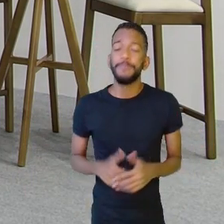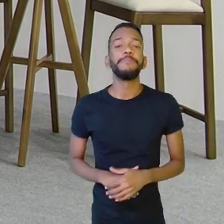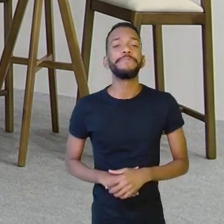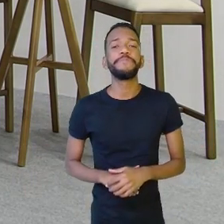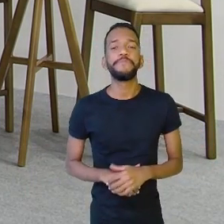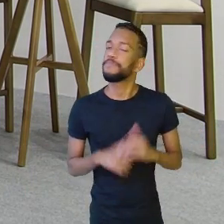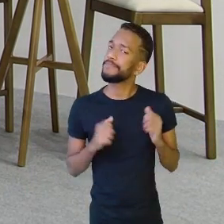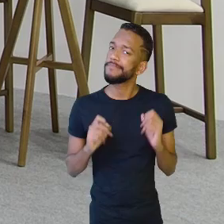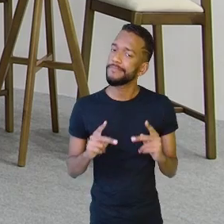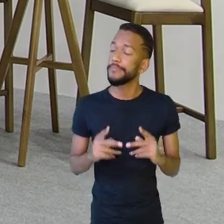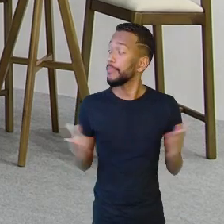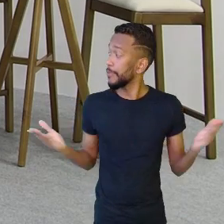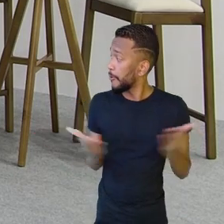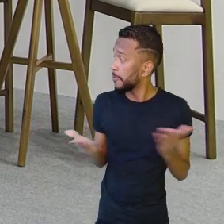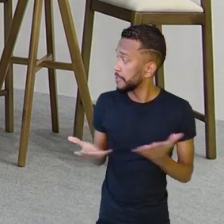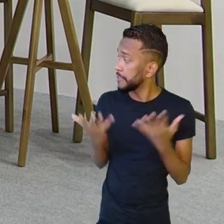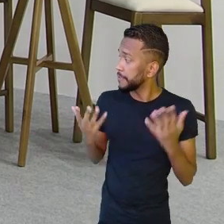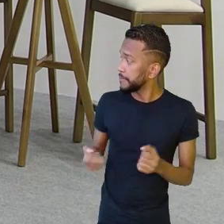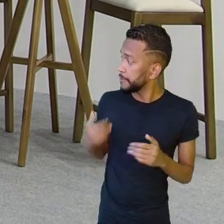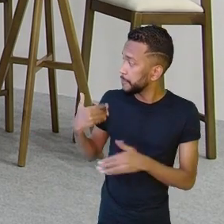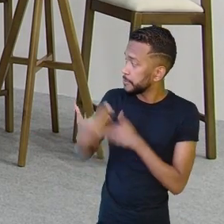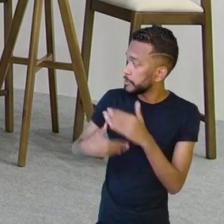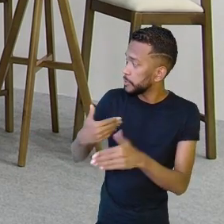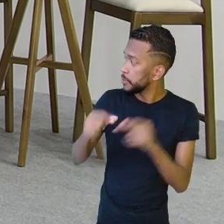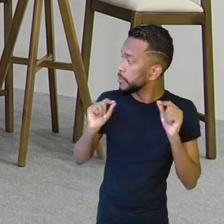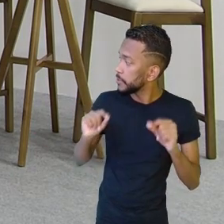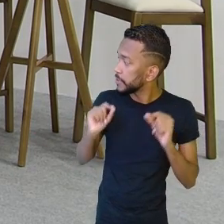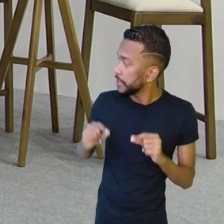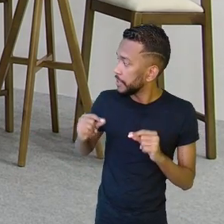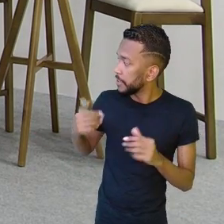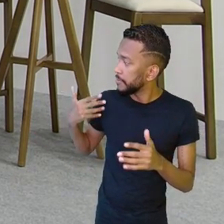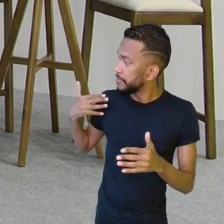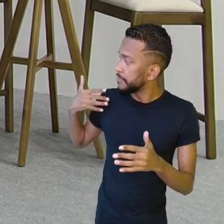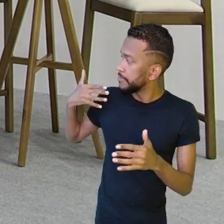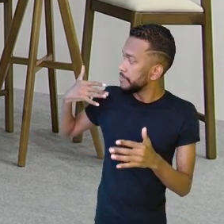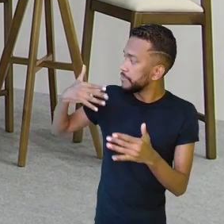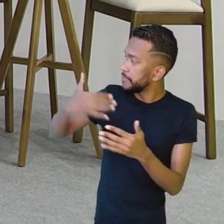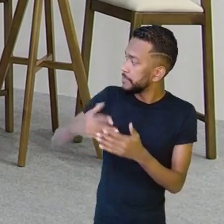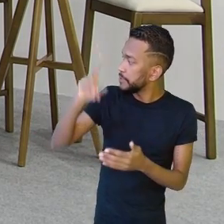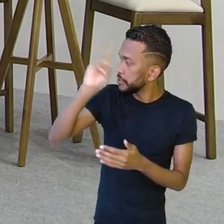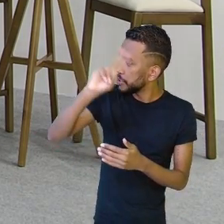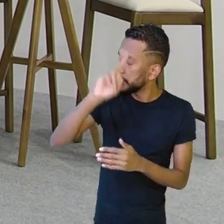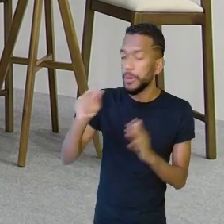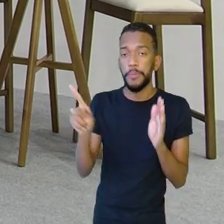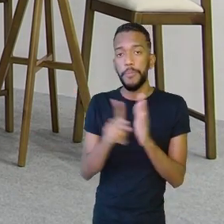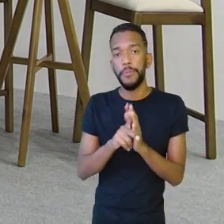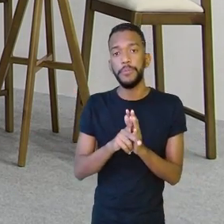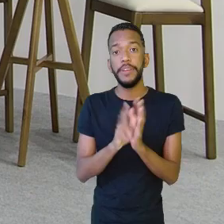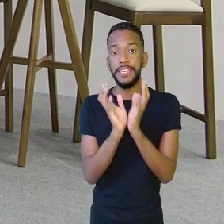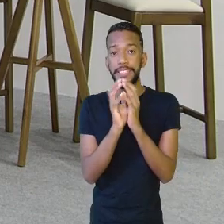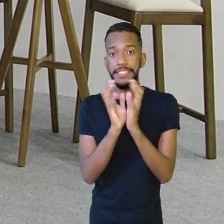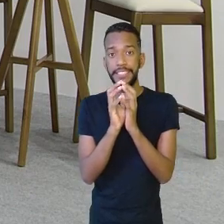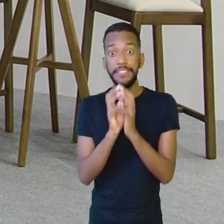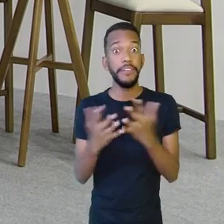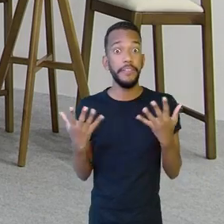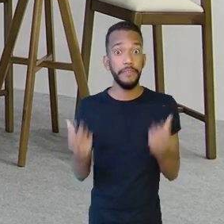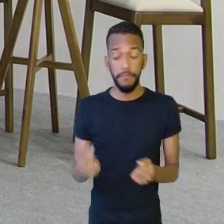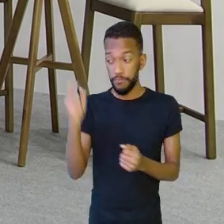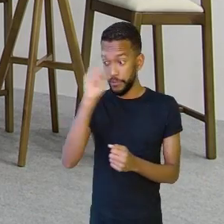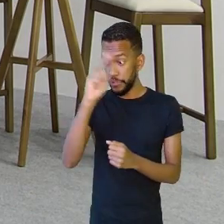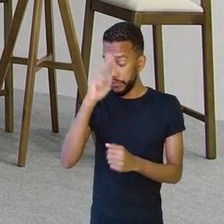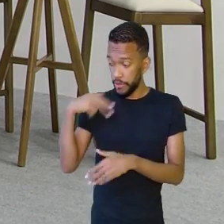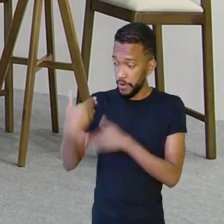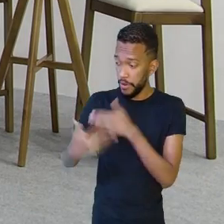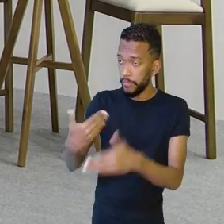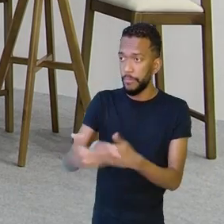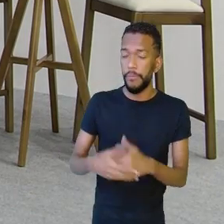Hoje a gente vai fazer uma viagem através da história de Recife. Vamos historiar. Vê que coisa legal.